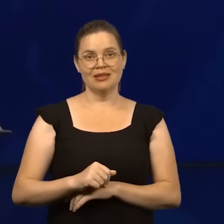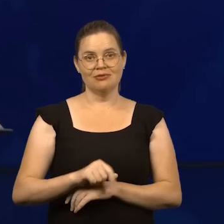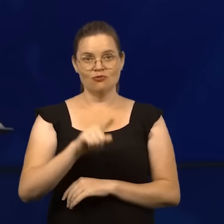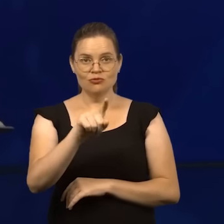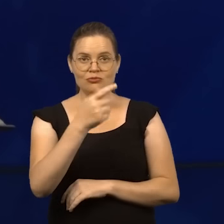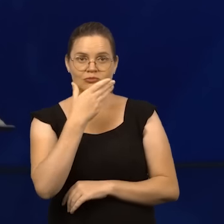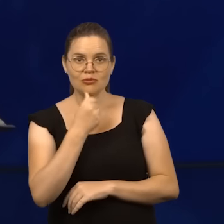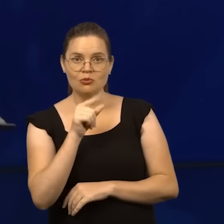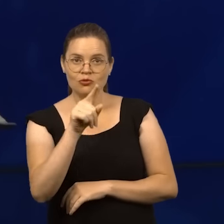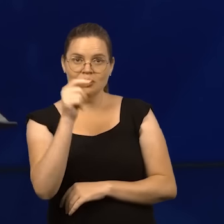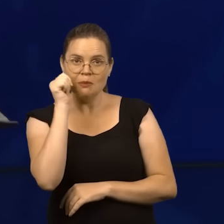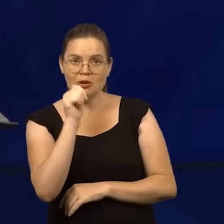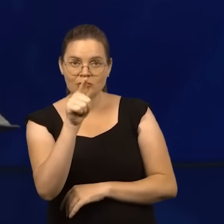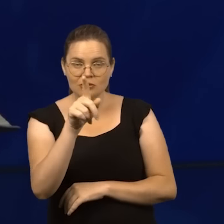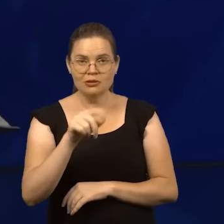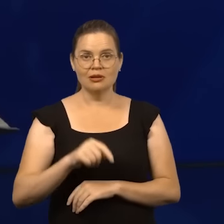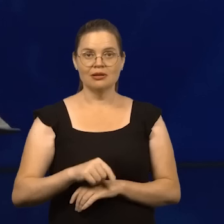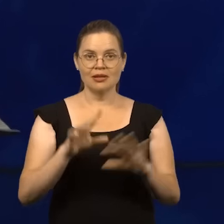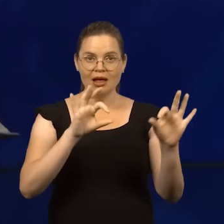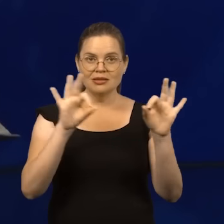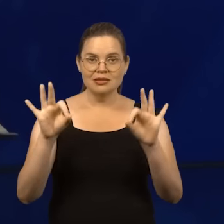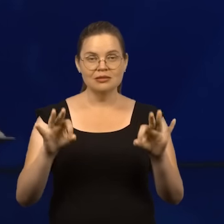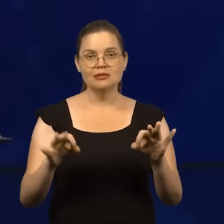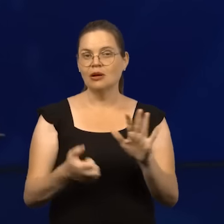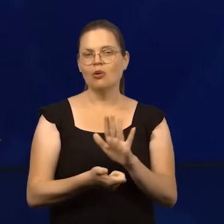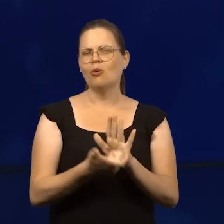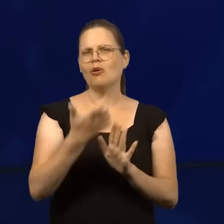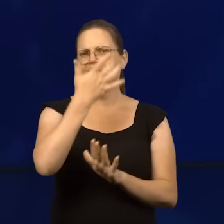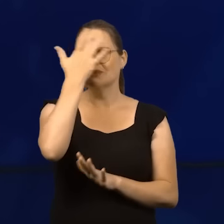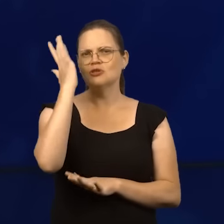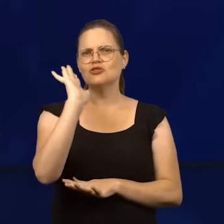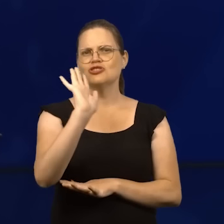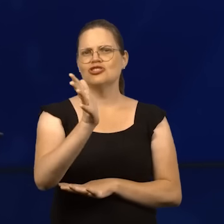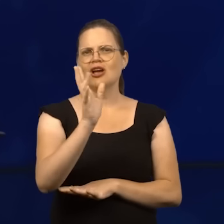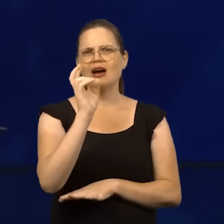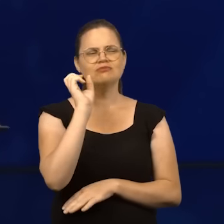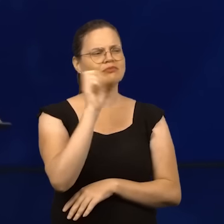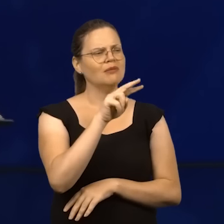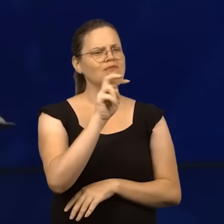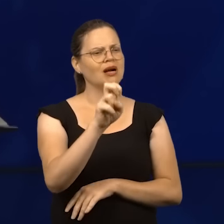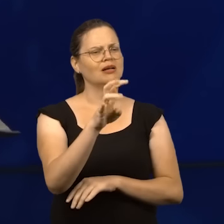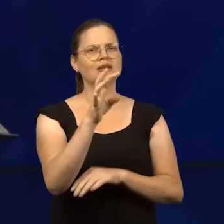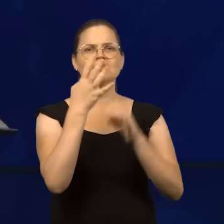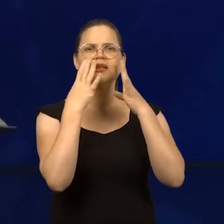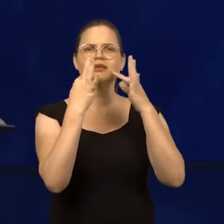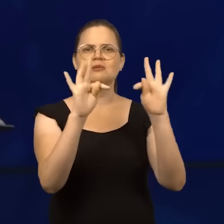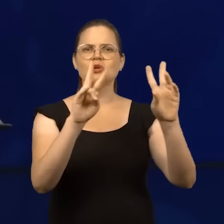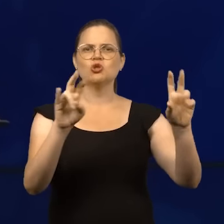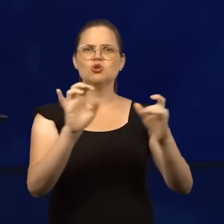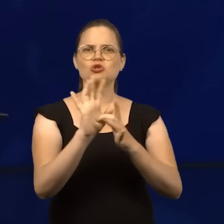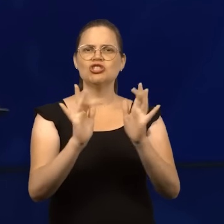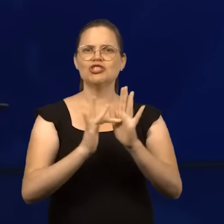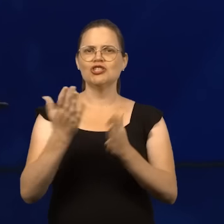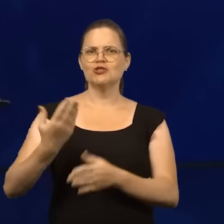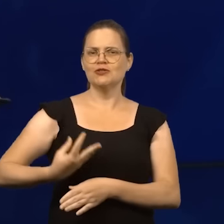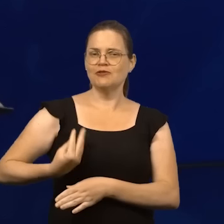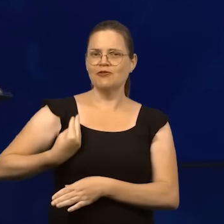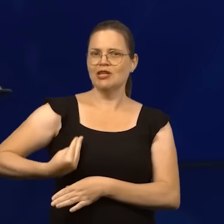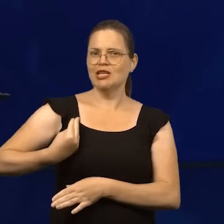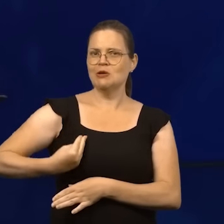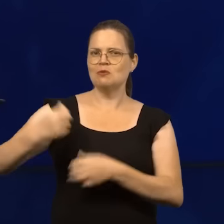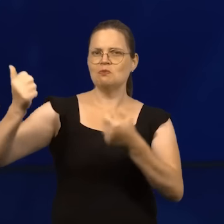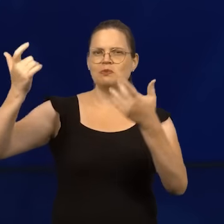palavra, quantas pessoas já ouviram muitos testemunhos de que Jesus está vivo, de que